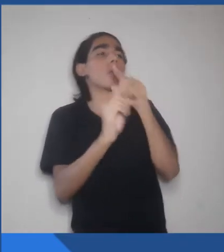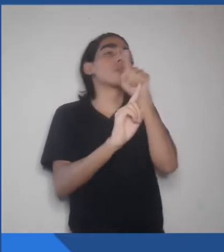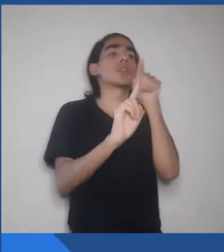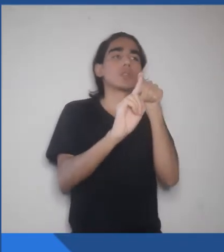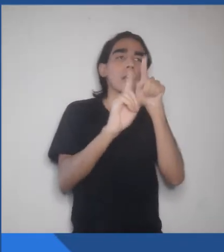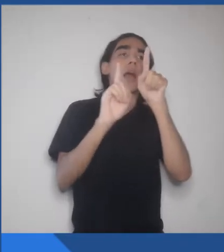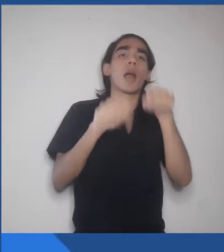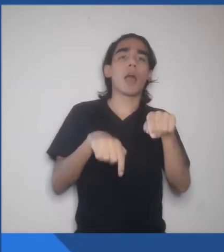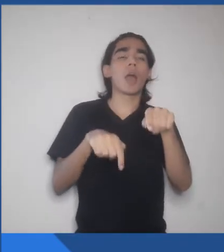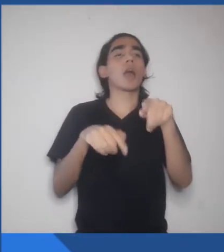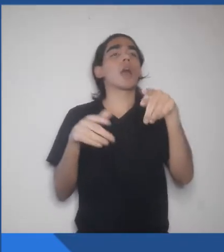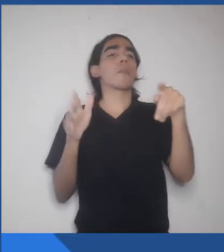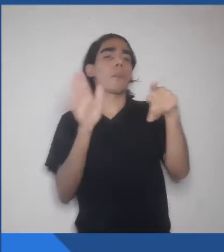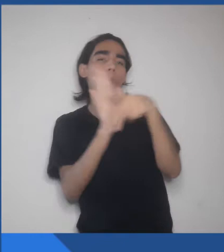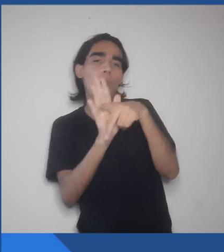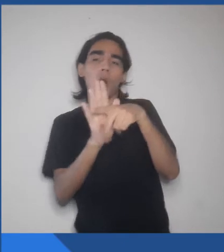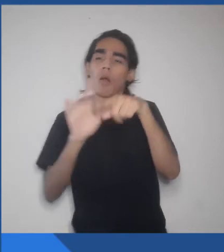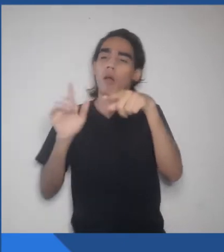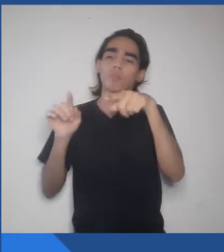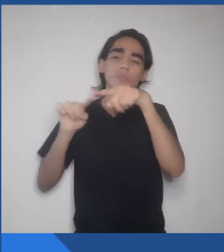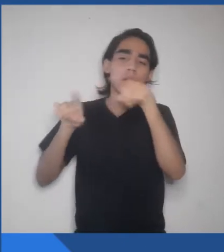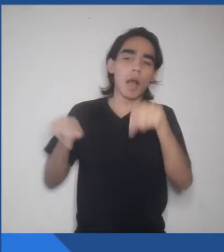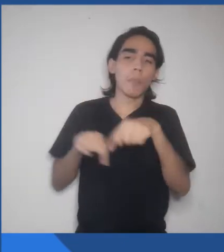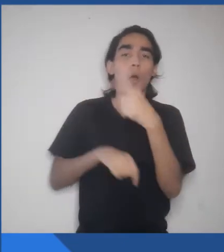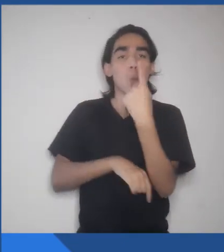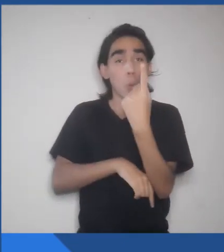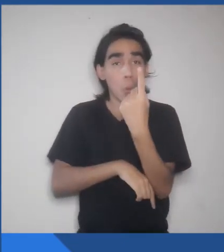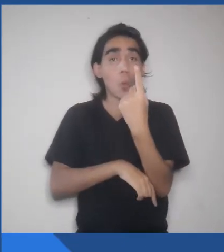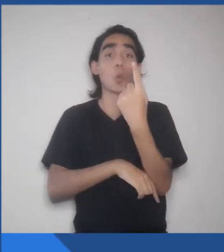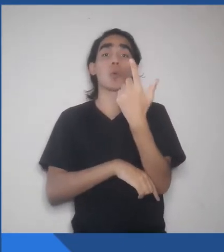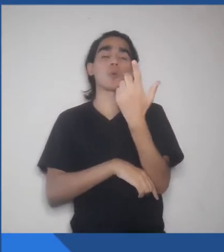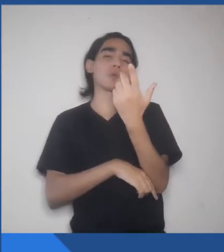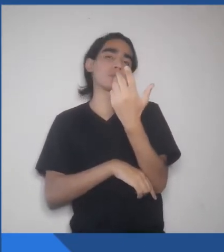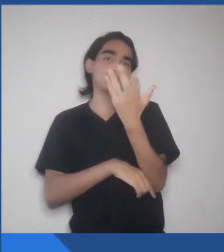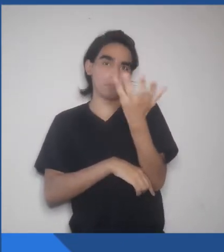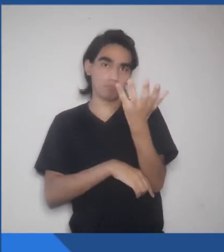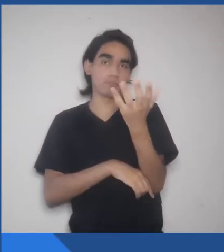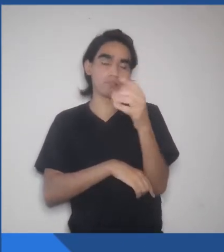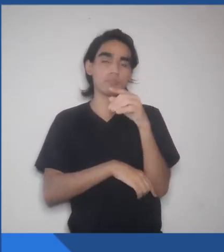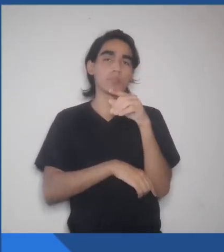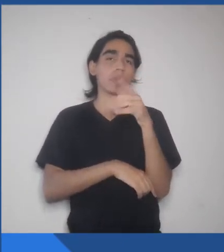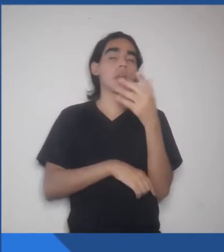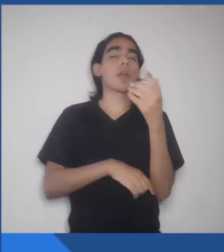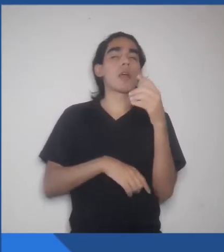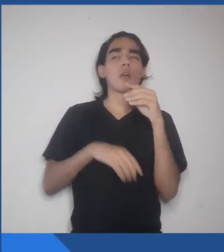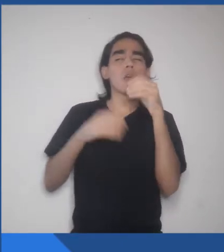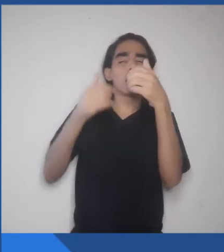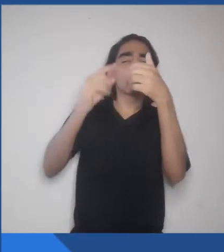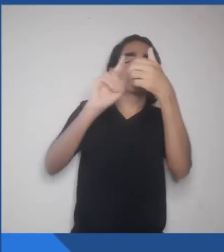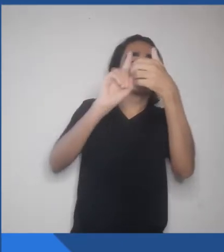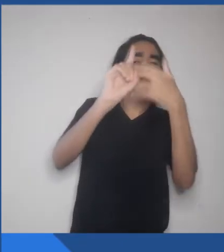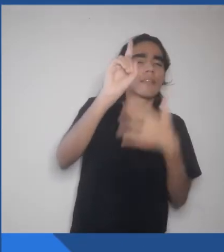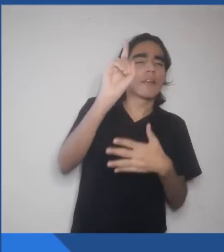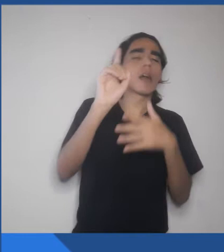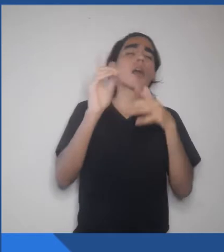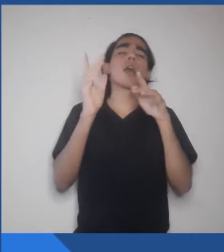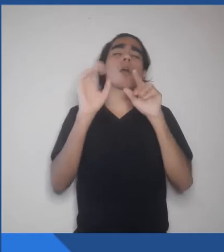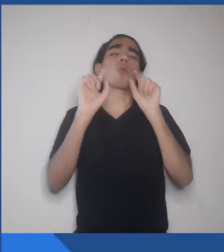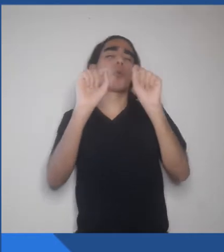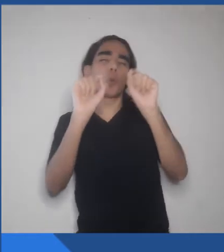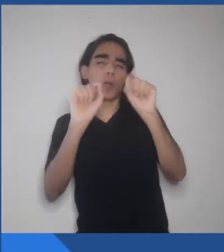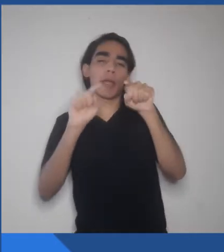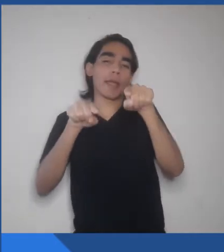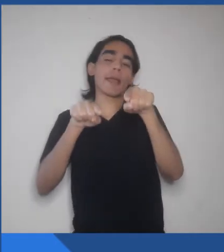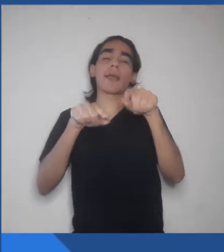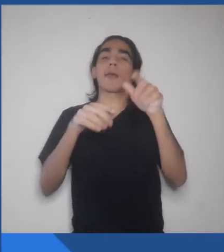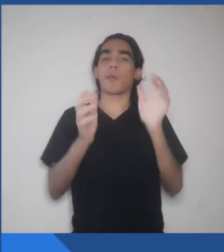ele diz respeito à turma 1 do curso tal. Então, você pode colocar uma descrição só para você saber o que é aquele